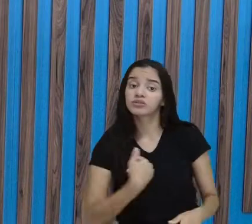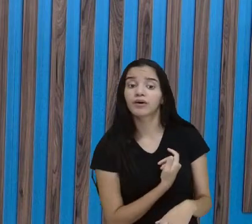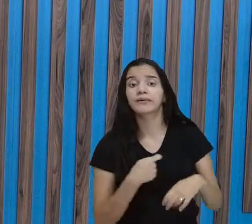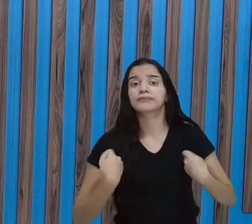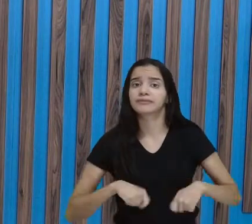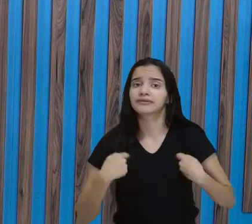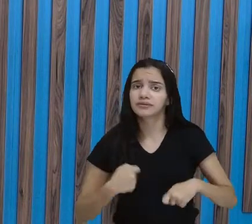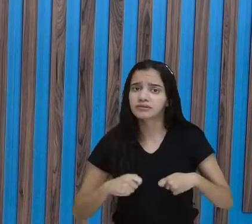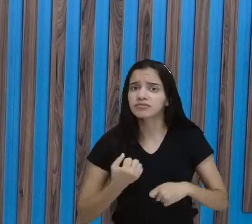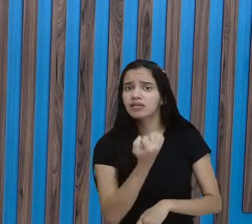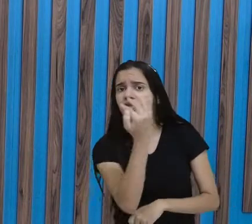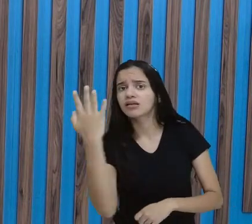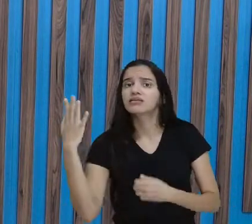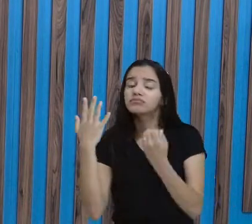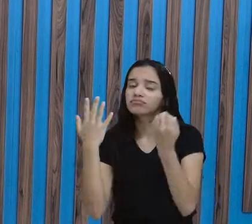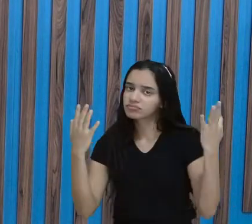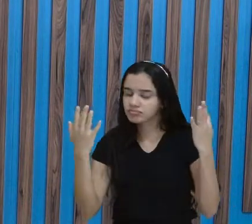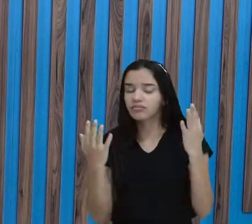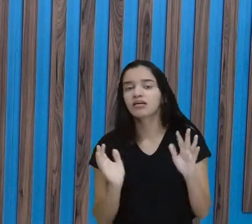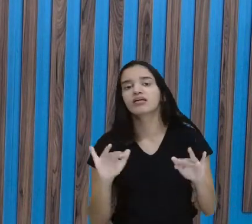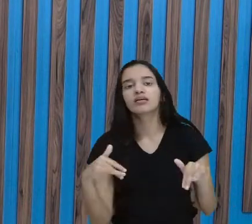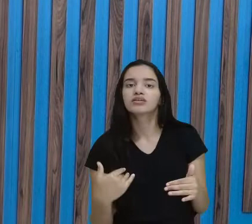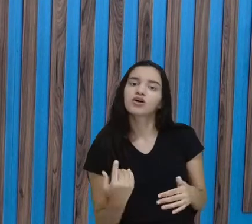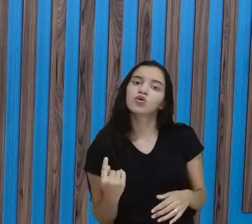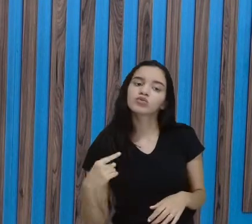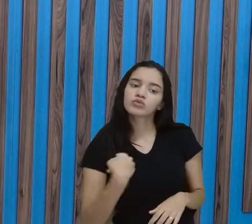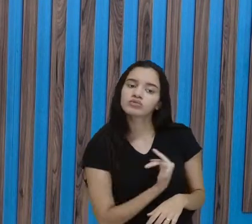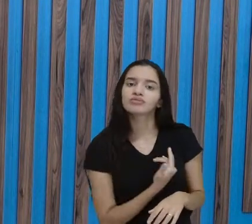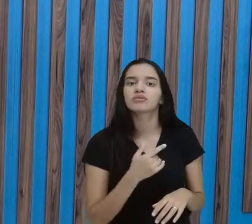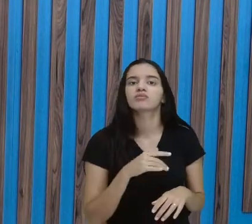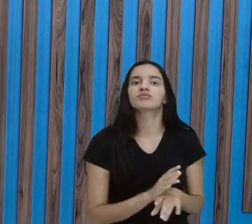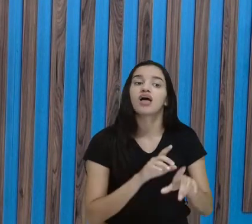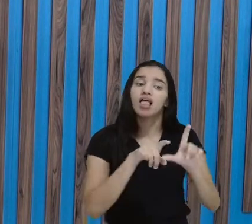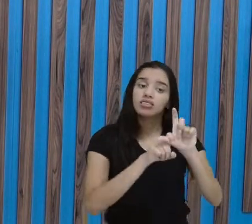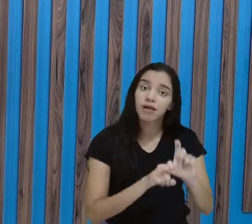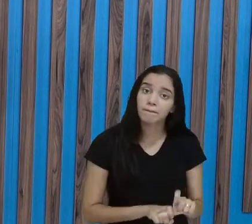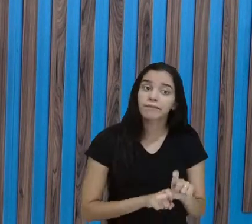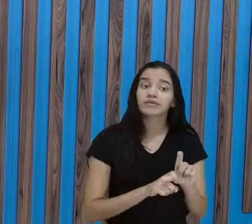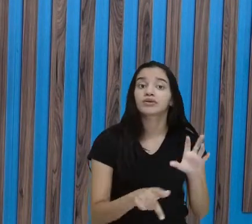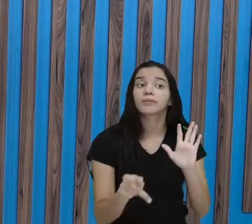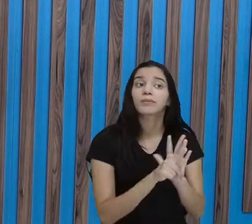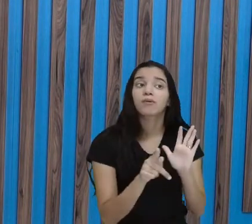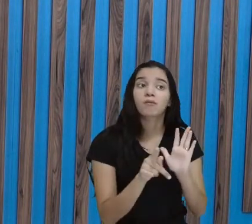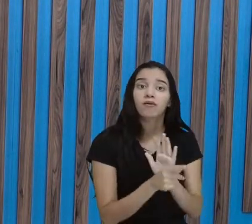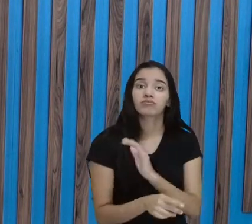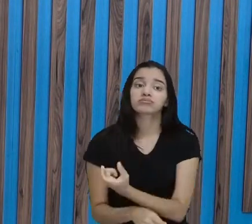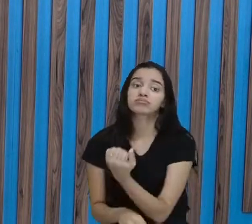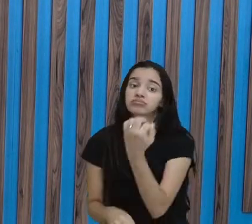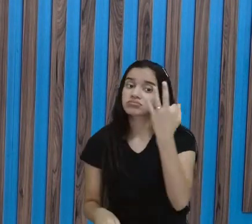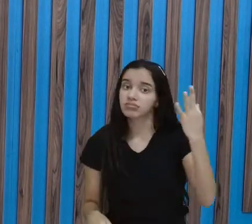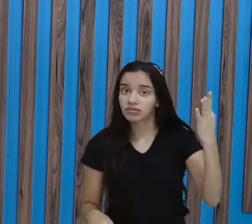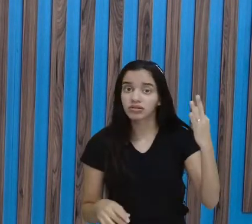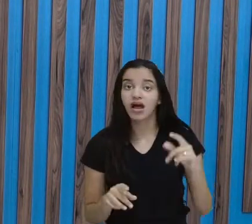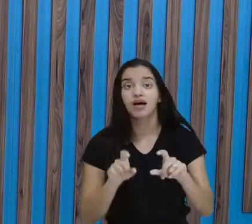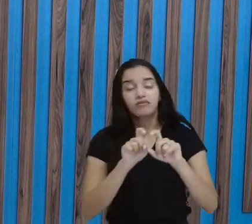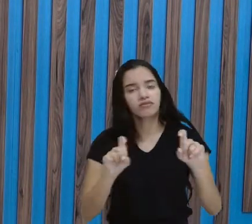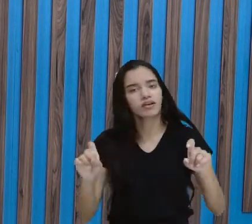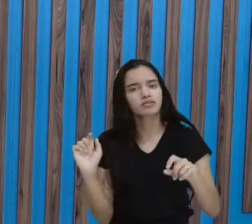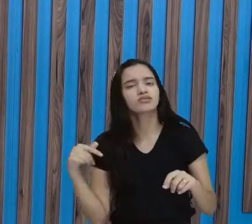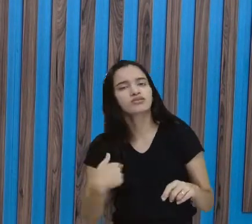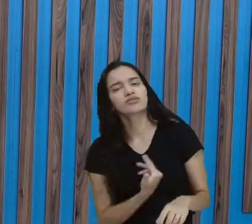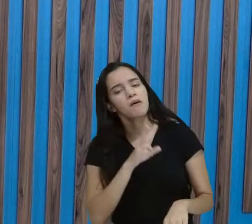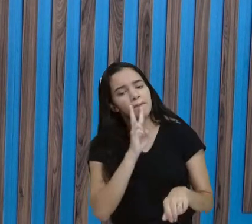da natureza. Então, nós somos dependentes diretamente dela. Então, volta aqui aquela frase. Vamos